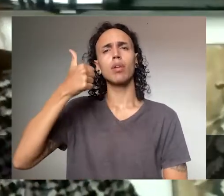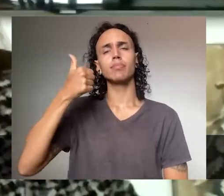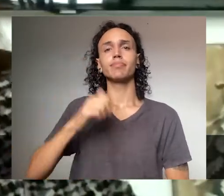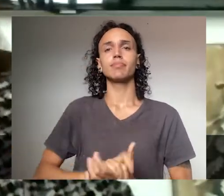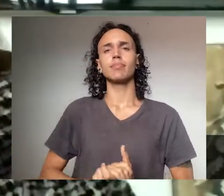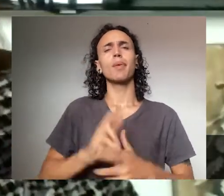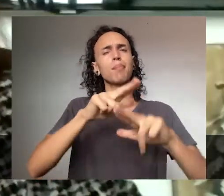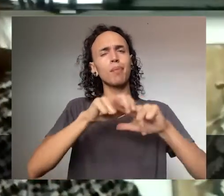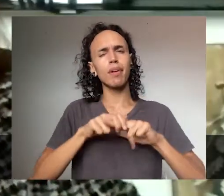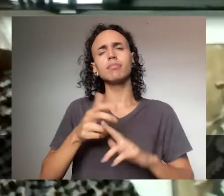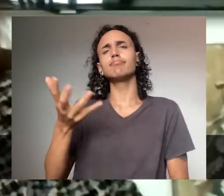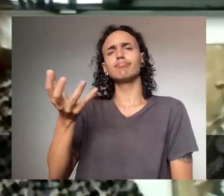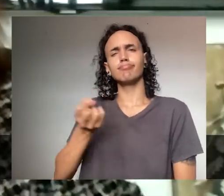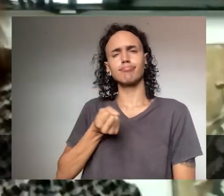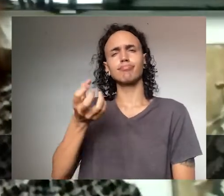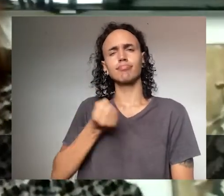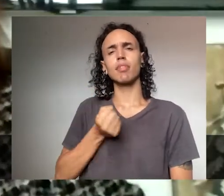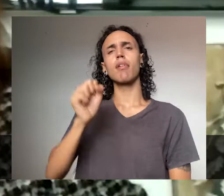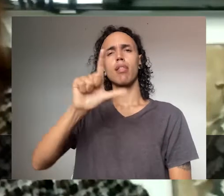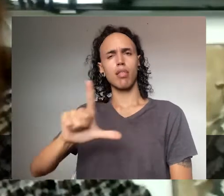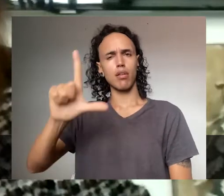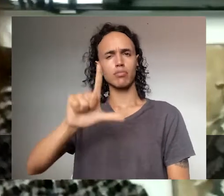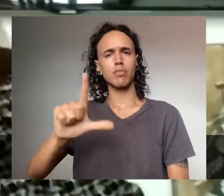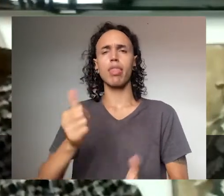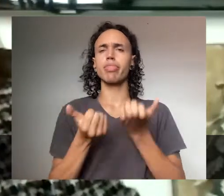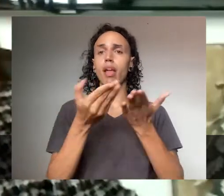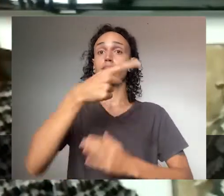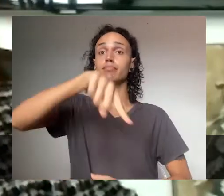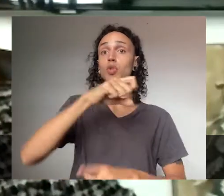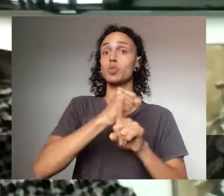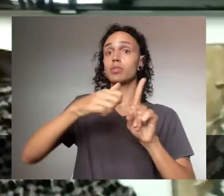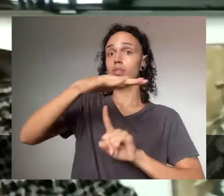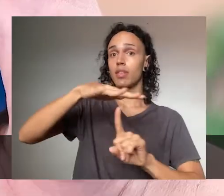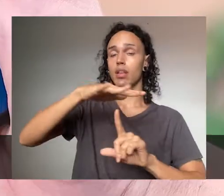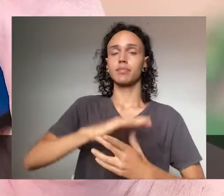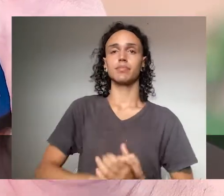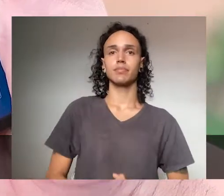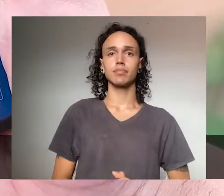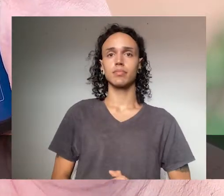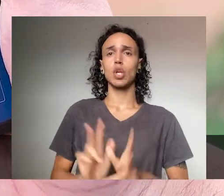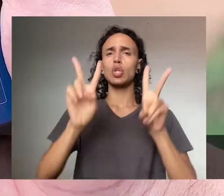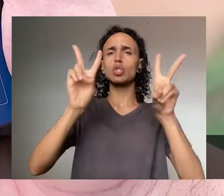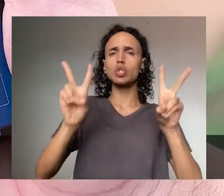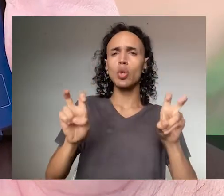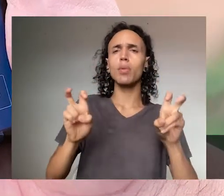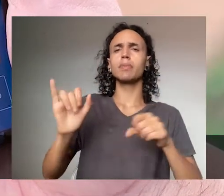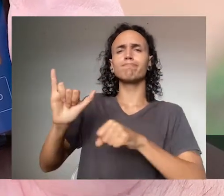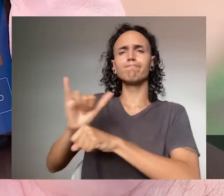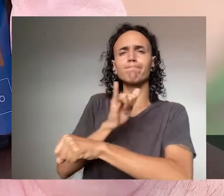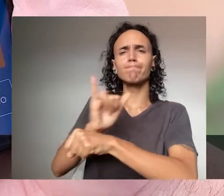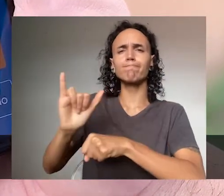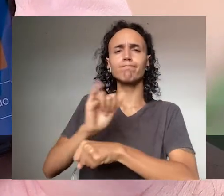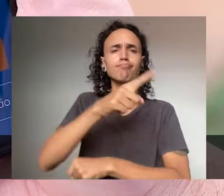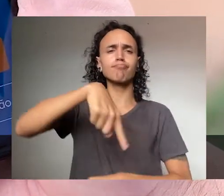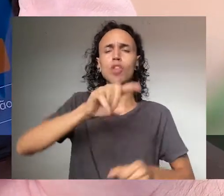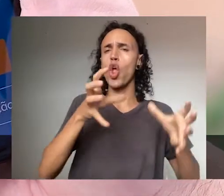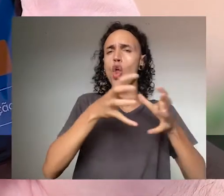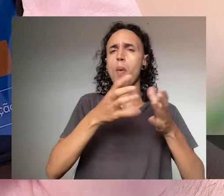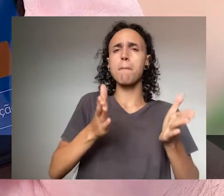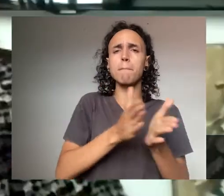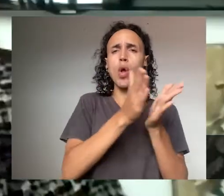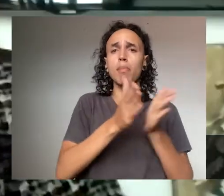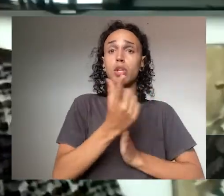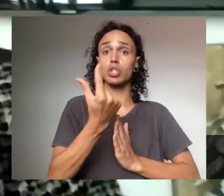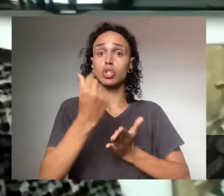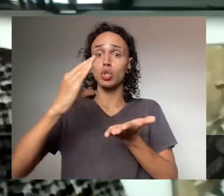auxílios que foram colocados à disposição da sociedade em termos de mecanismos de transferência de renda aos mais